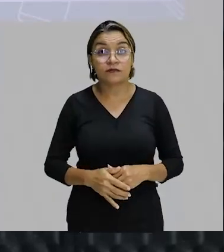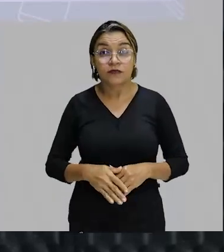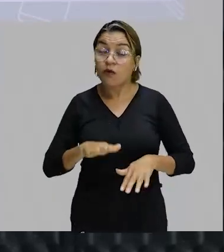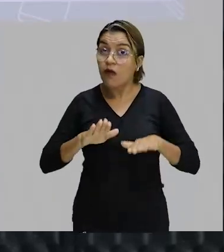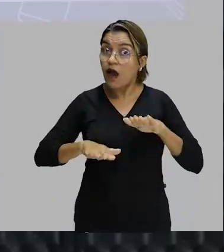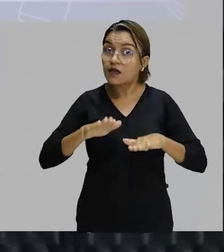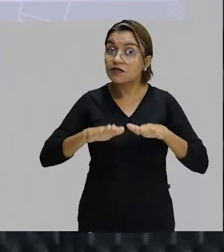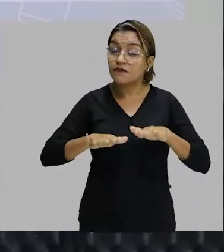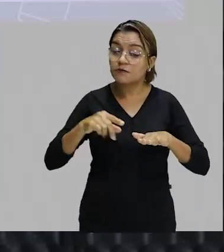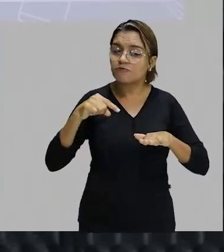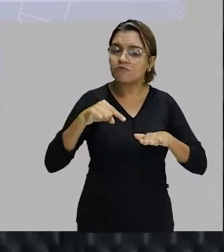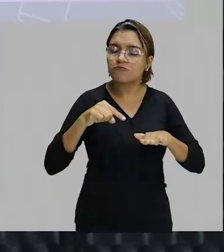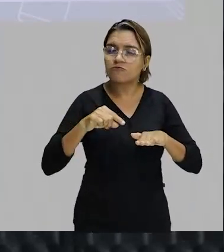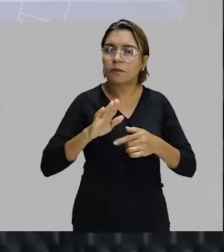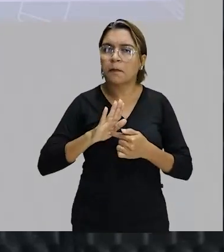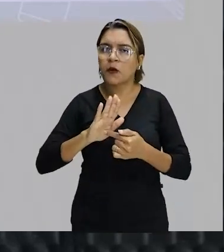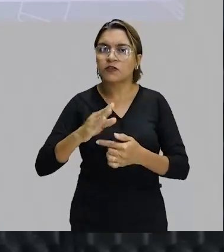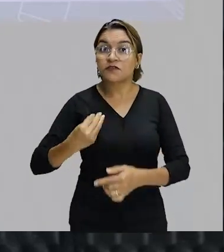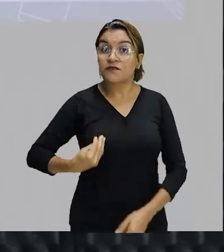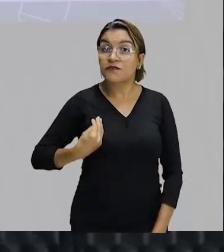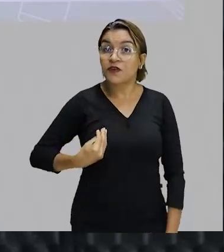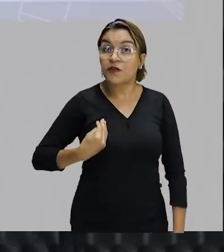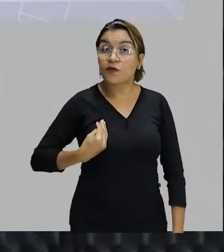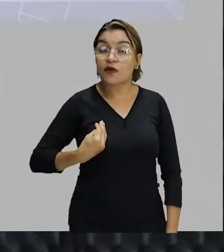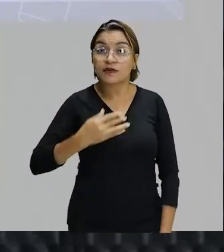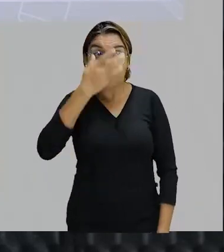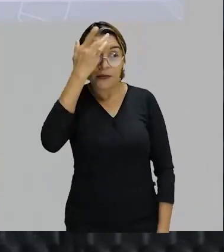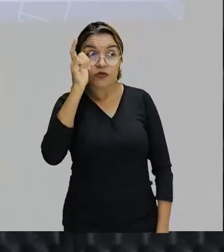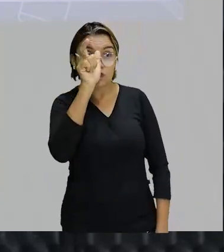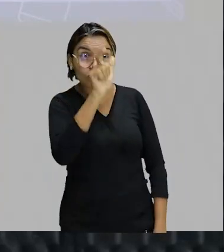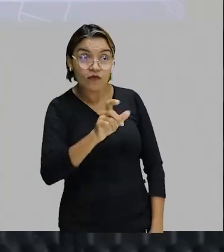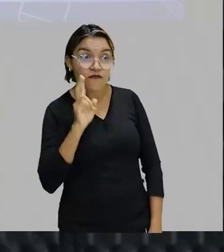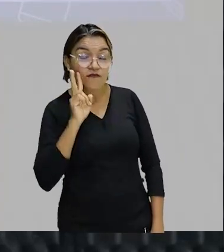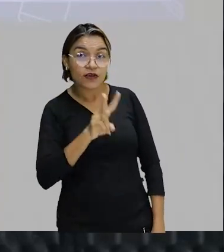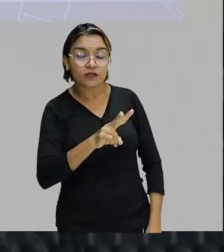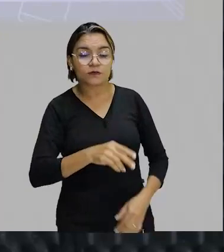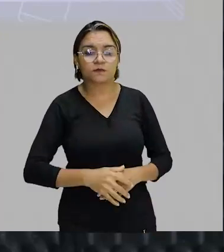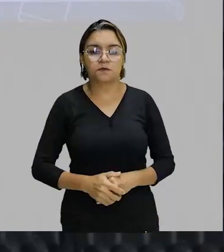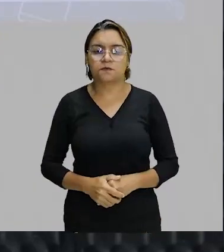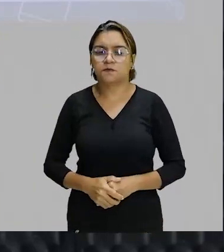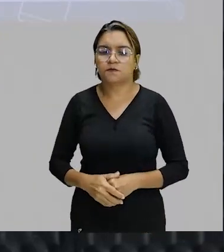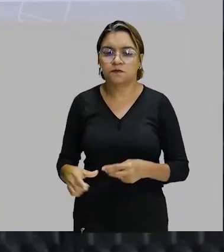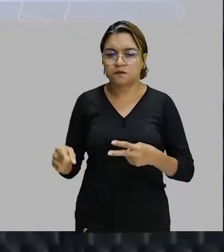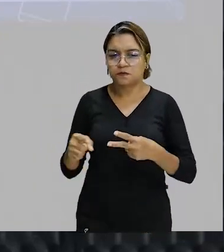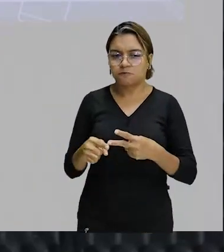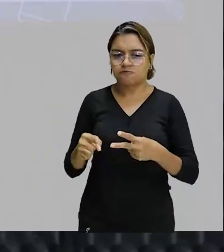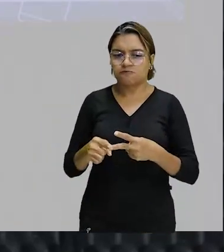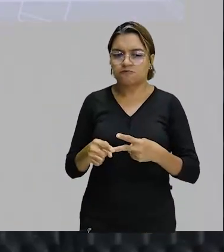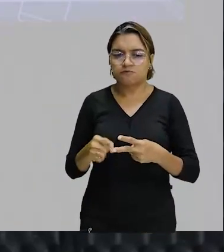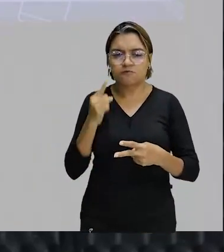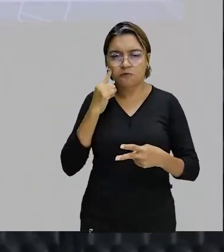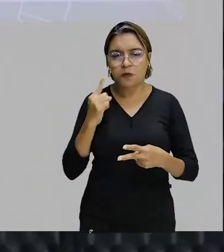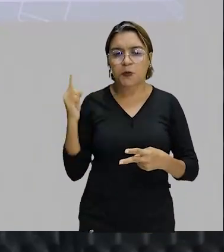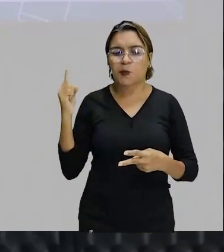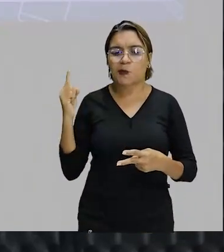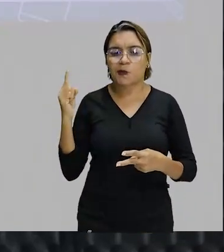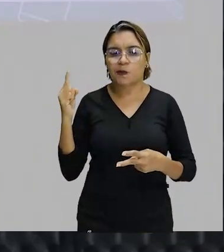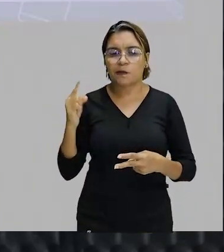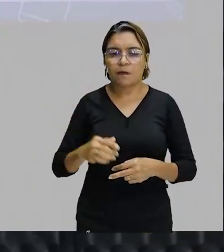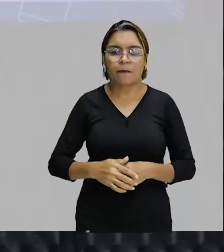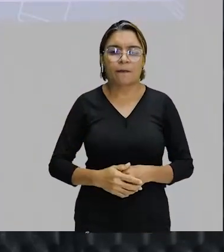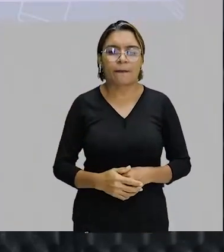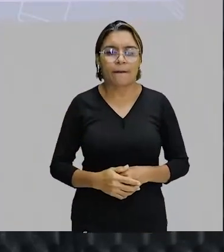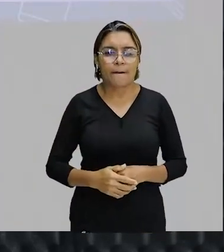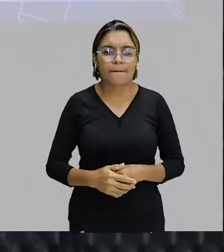às vezes indica com que frequência eu vejo essa pessoa. Suddenly, the dog ran away.